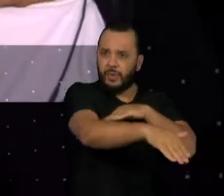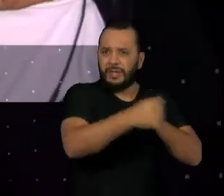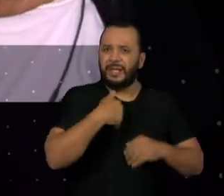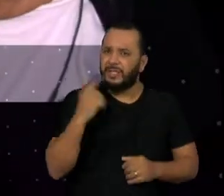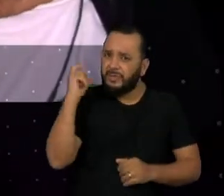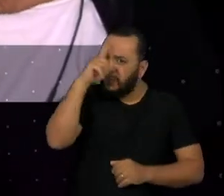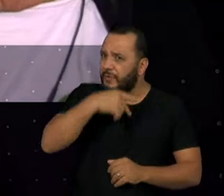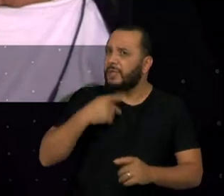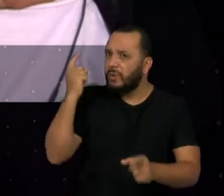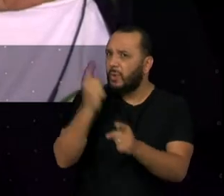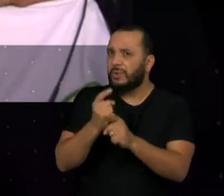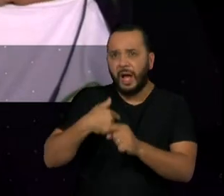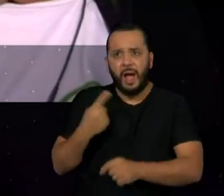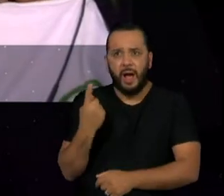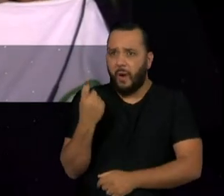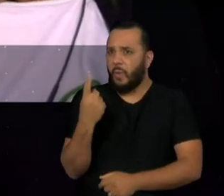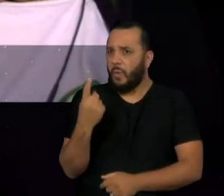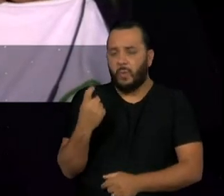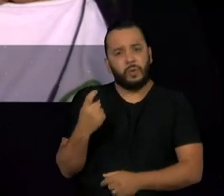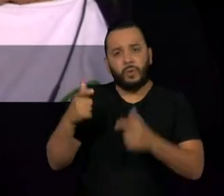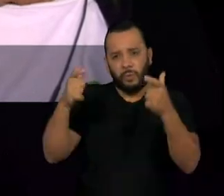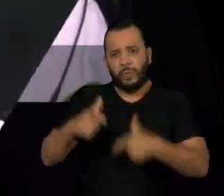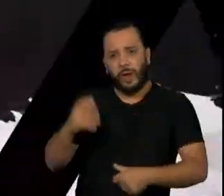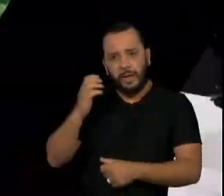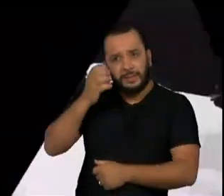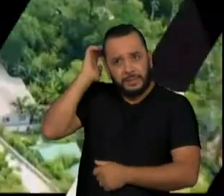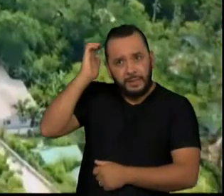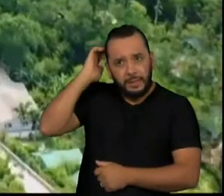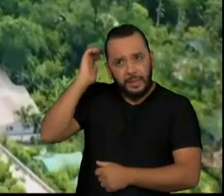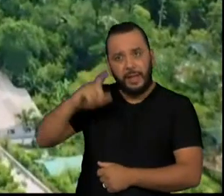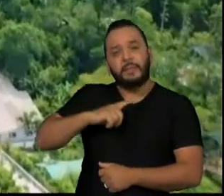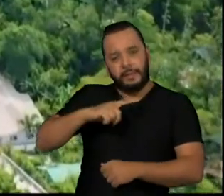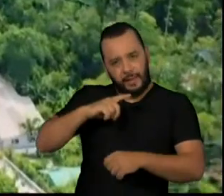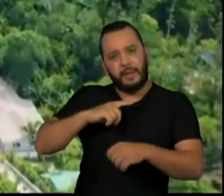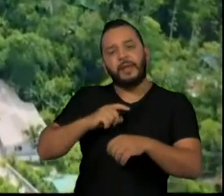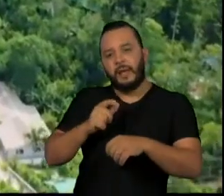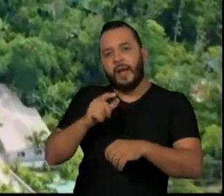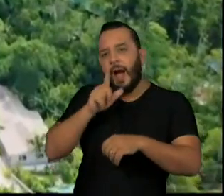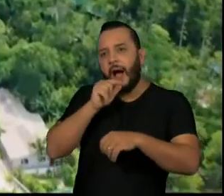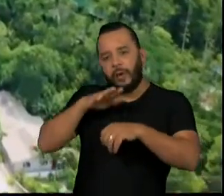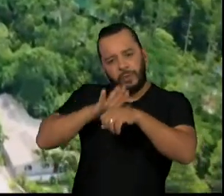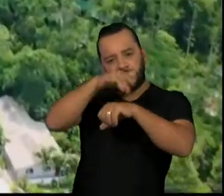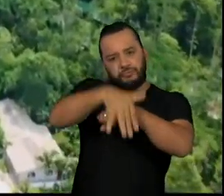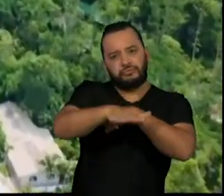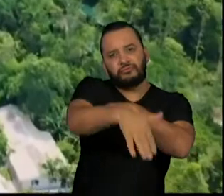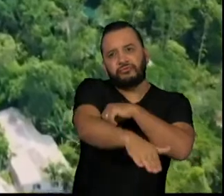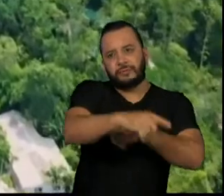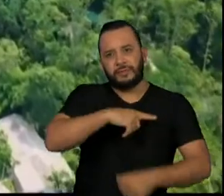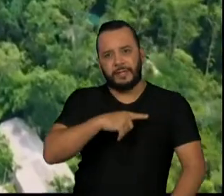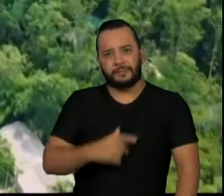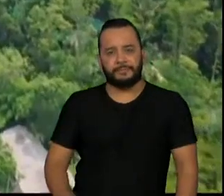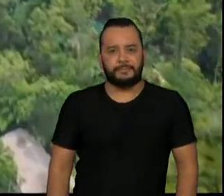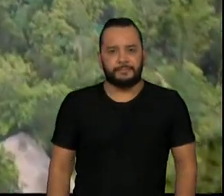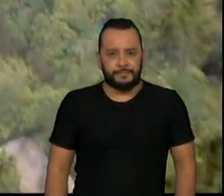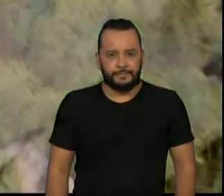gente encontrar. É a única cachoeira que existe em Santo André. Por detrás daquela serra